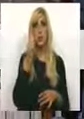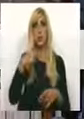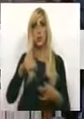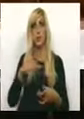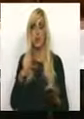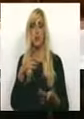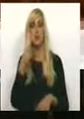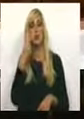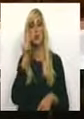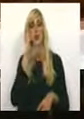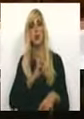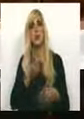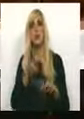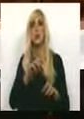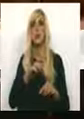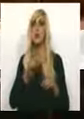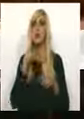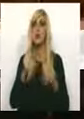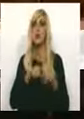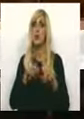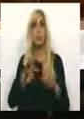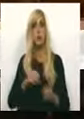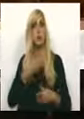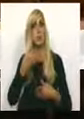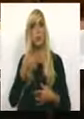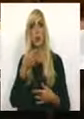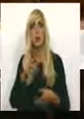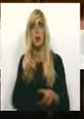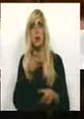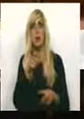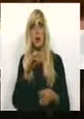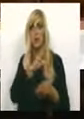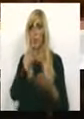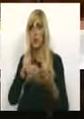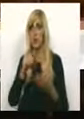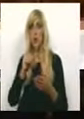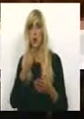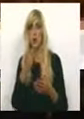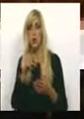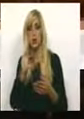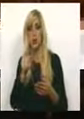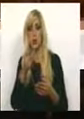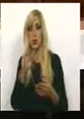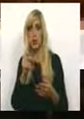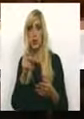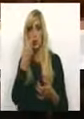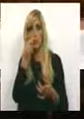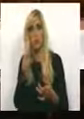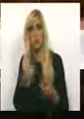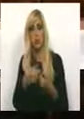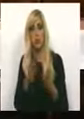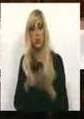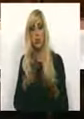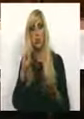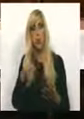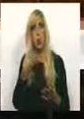Senhoras e senhores deputados, uma primeira palavra para saudar o primeiro subscritor, o professor Luís Pargana, e na sua pessoa todos e cada um dos mais de